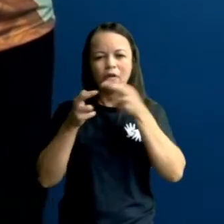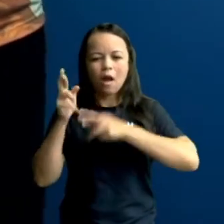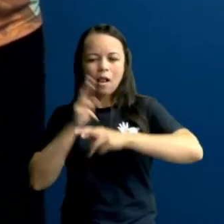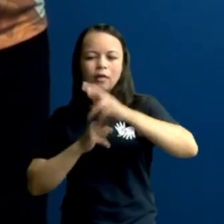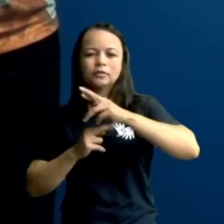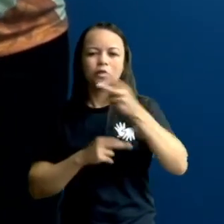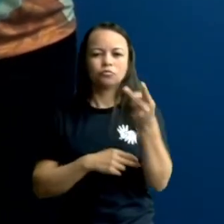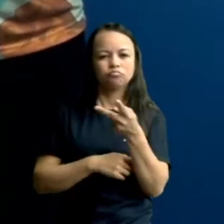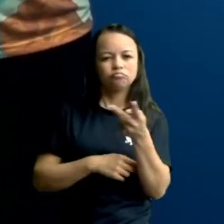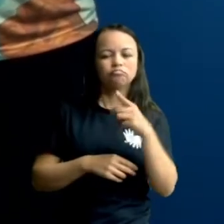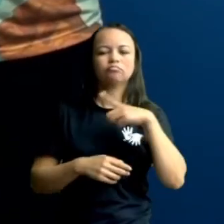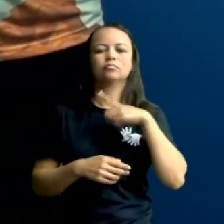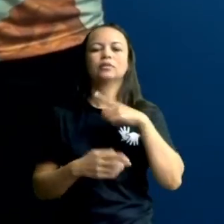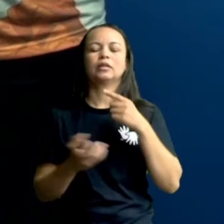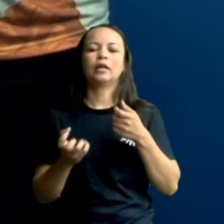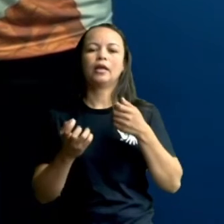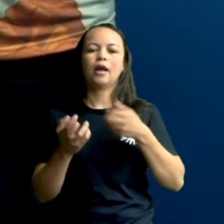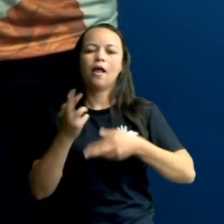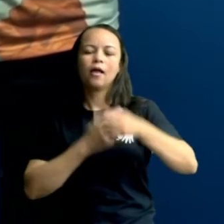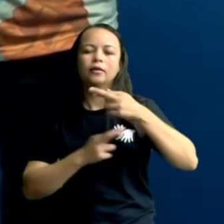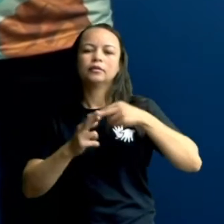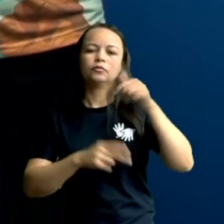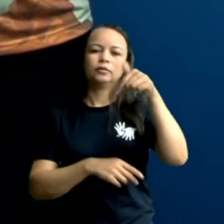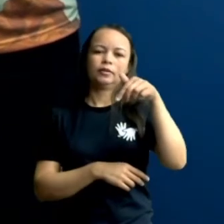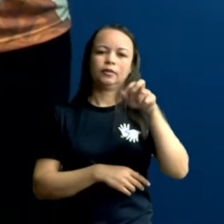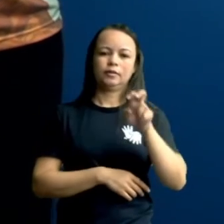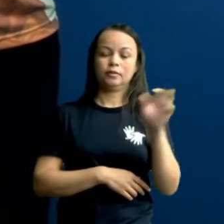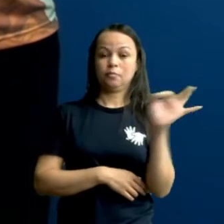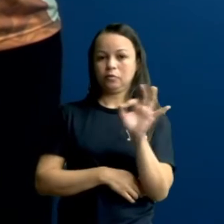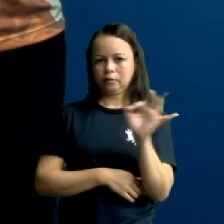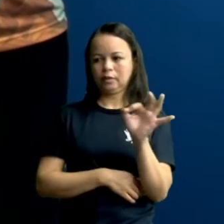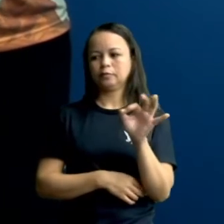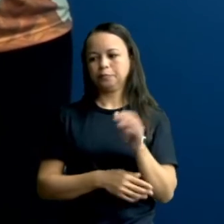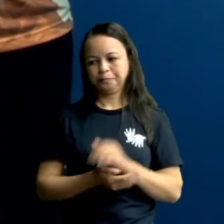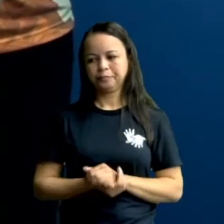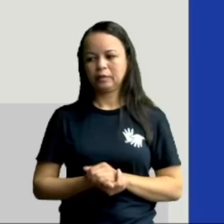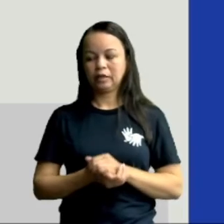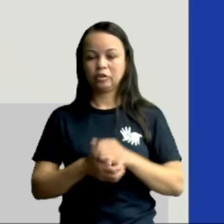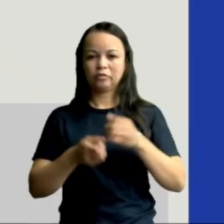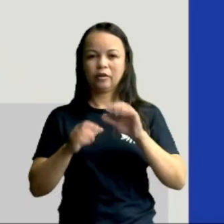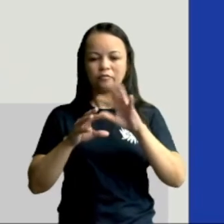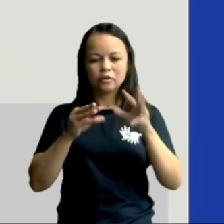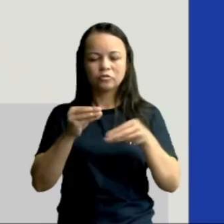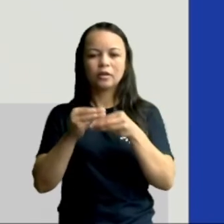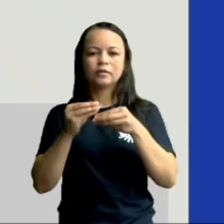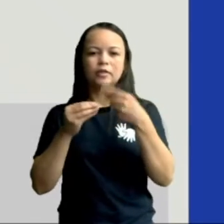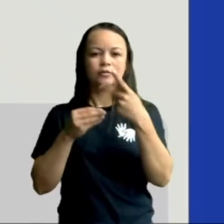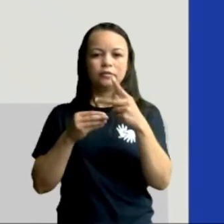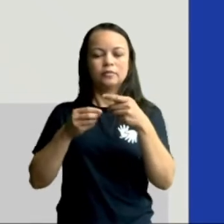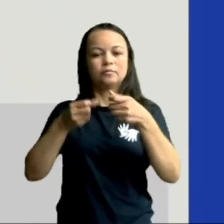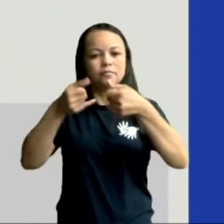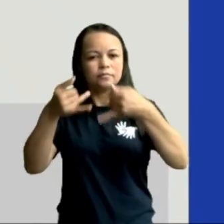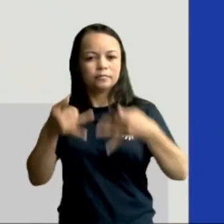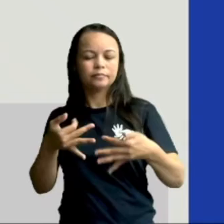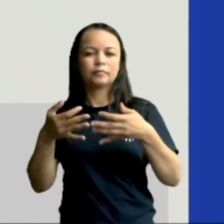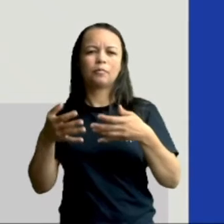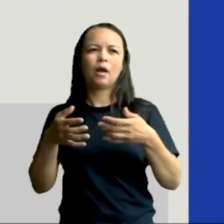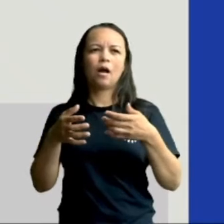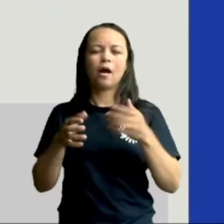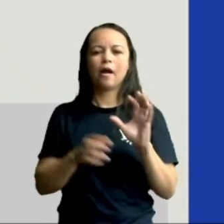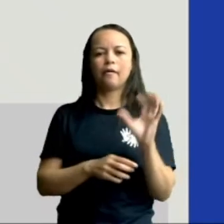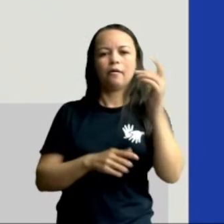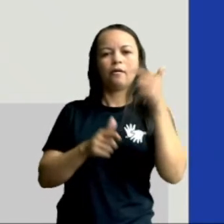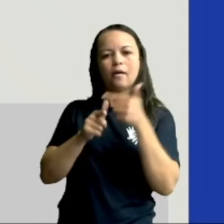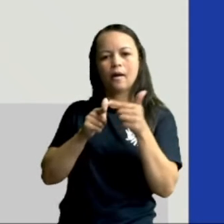fração 3/4 com os 75%. Que a gente vai fechar aí nessa explicação, porque para solucionar o meu problema